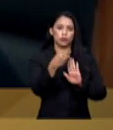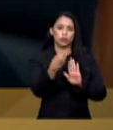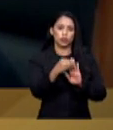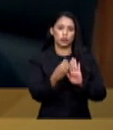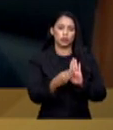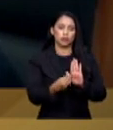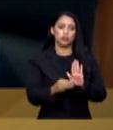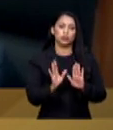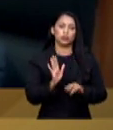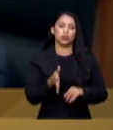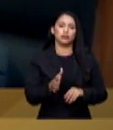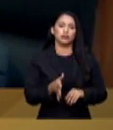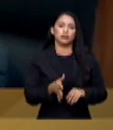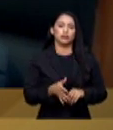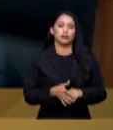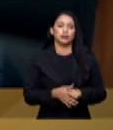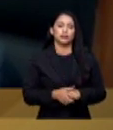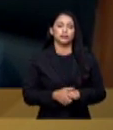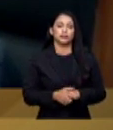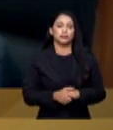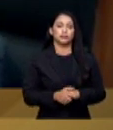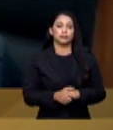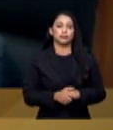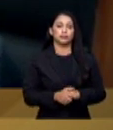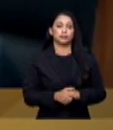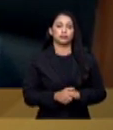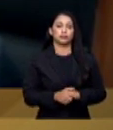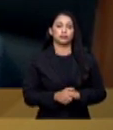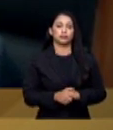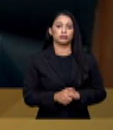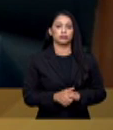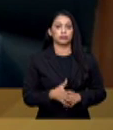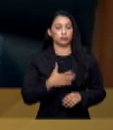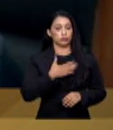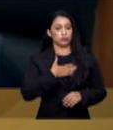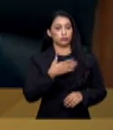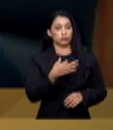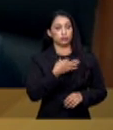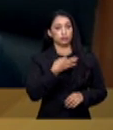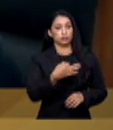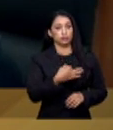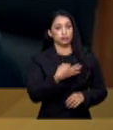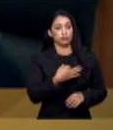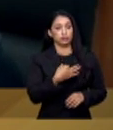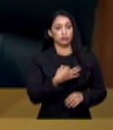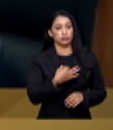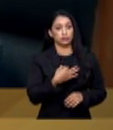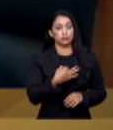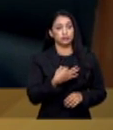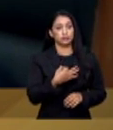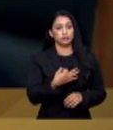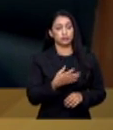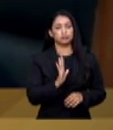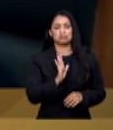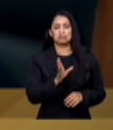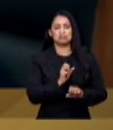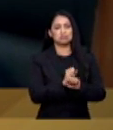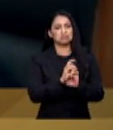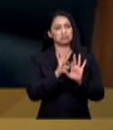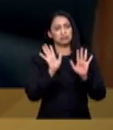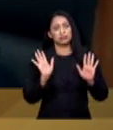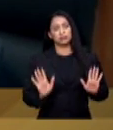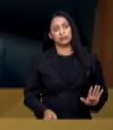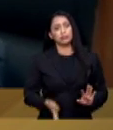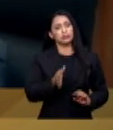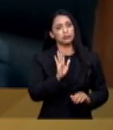ficou aqui já, com todo o respeito, na minha visão, perfeitamente evidenciado que